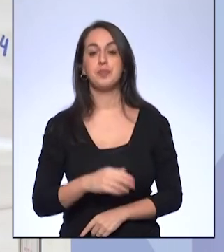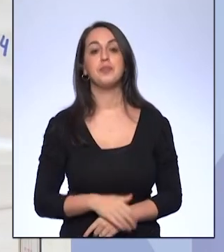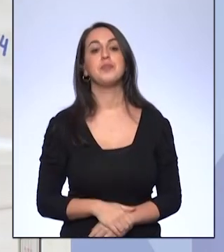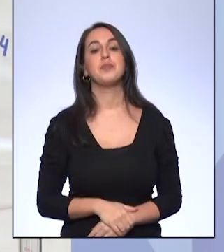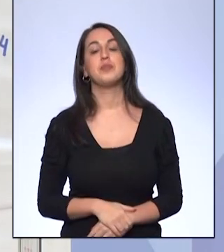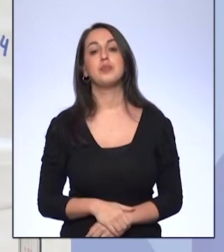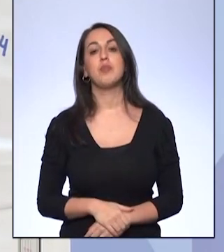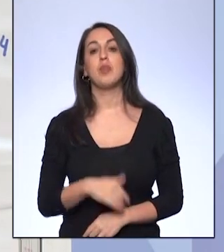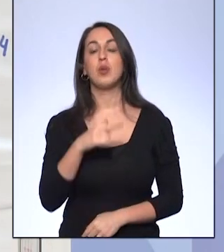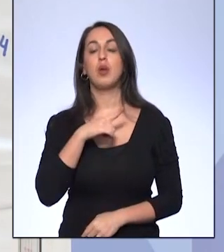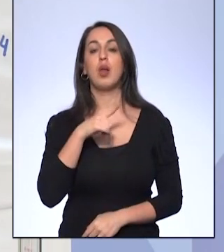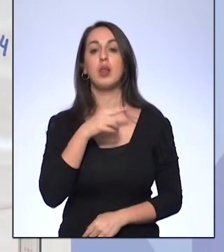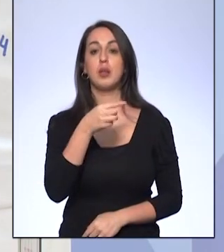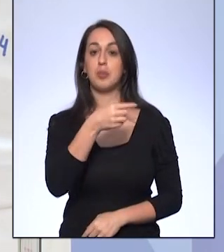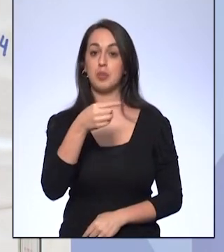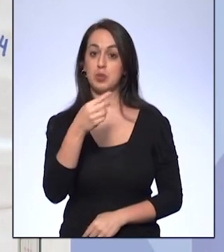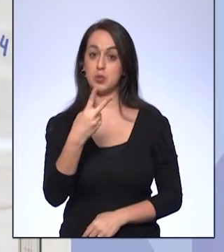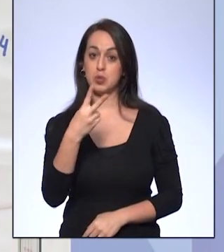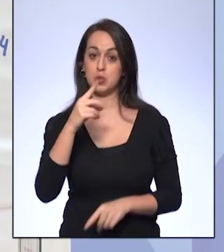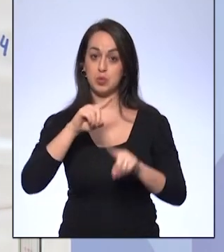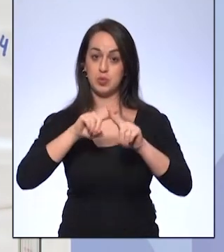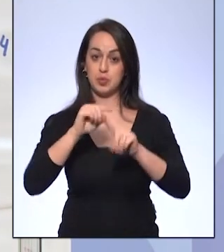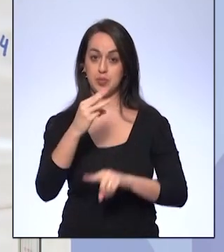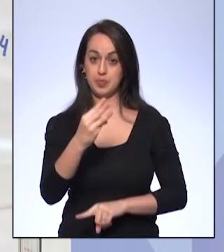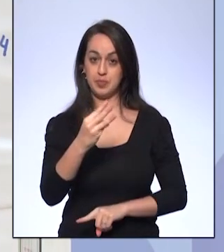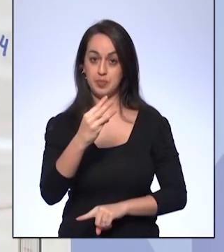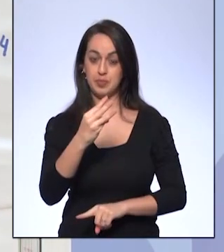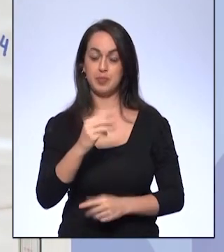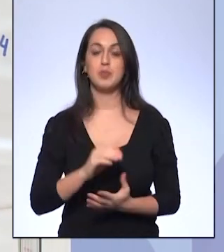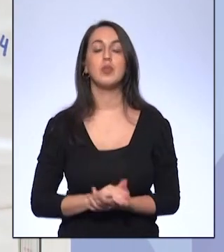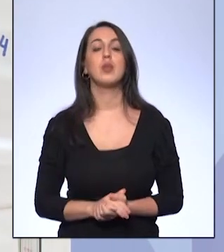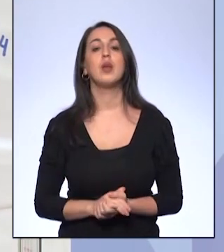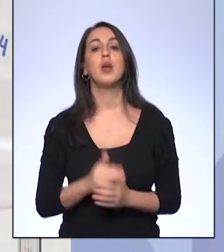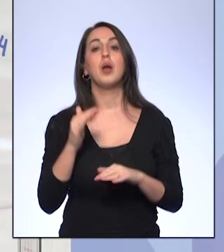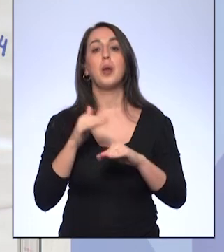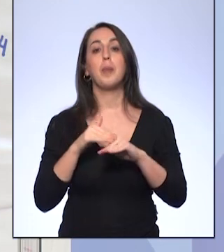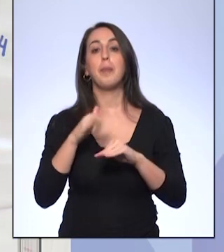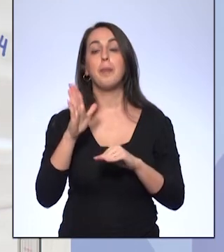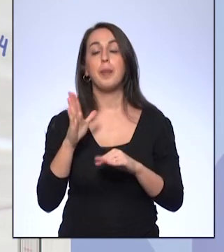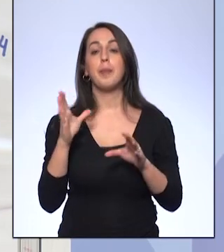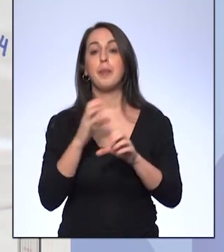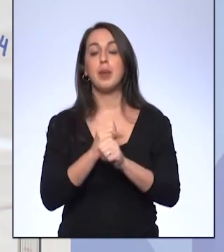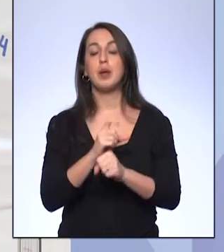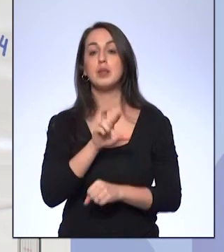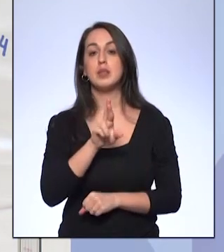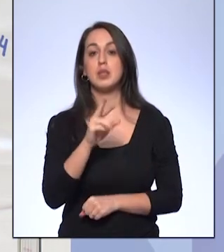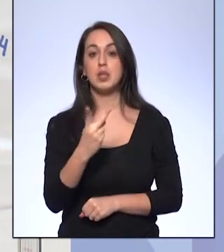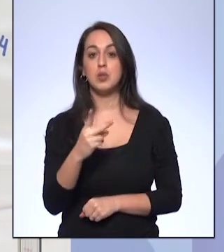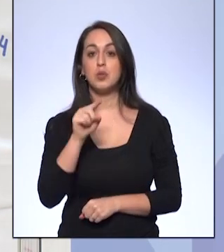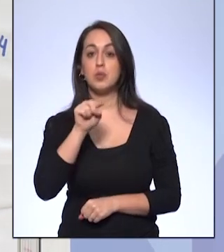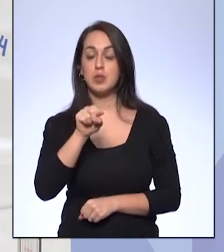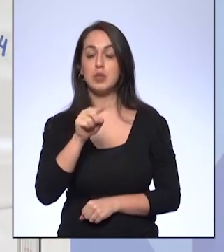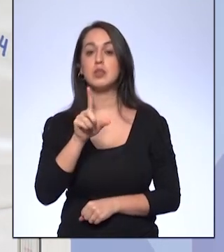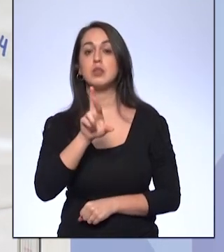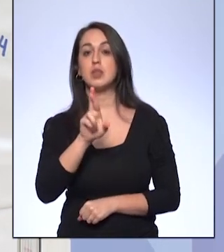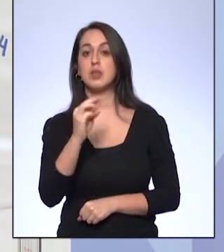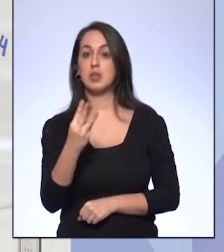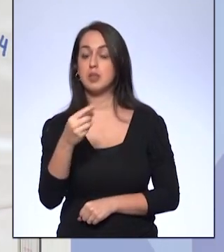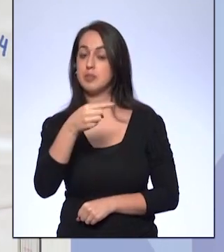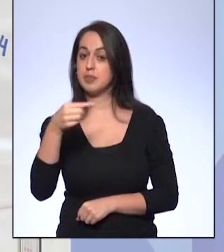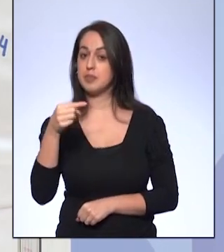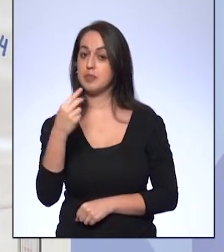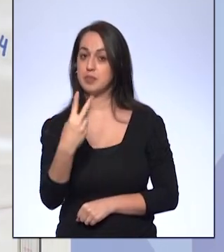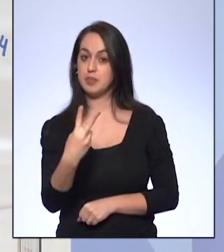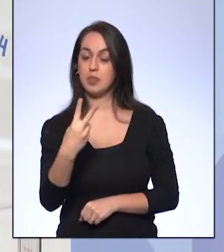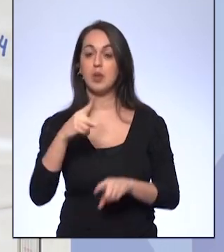aqui -2 vezes 3, mais R1 vezes R3,